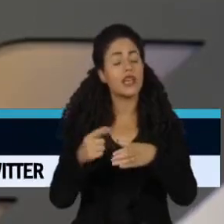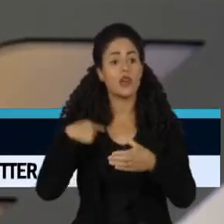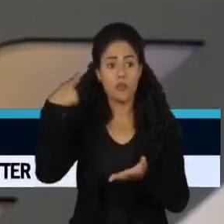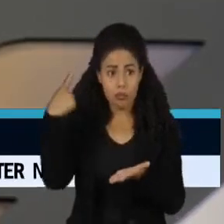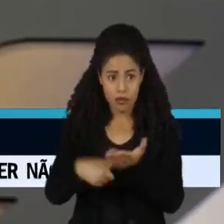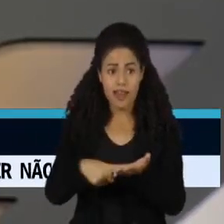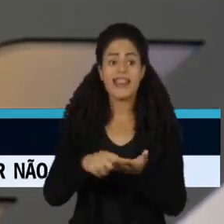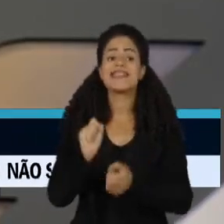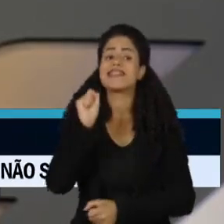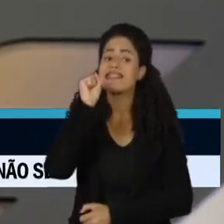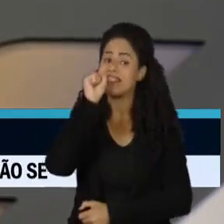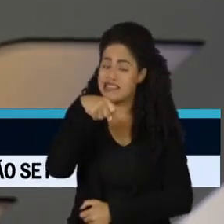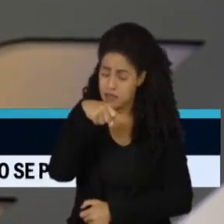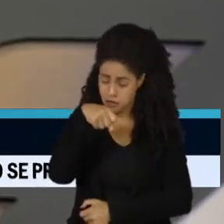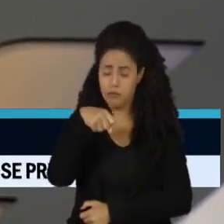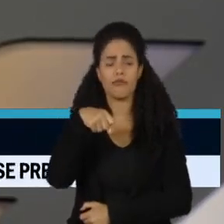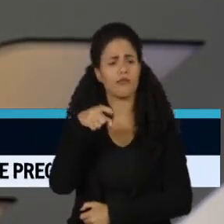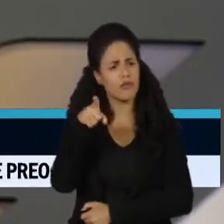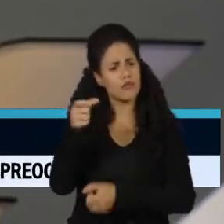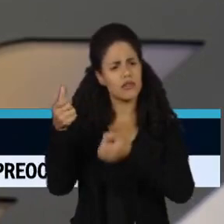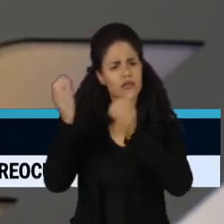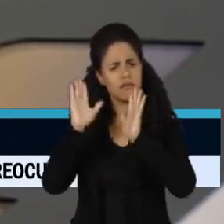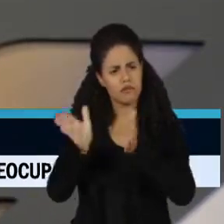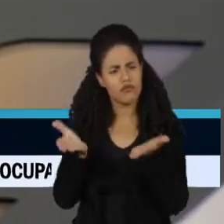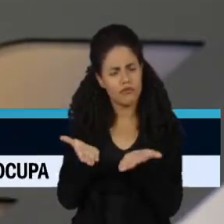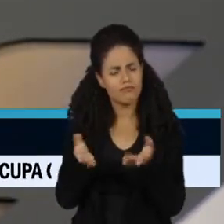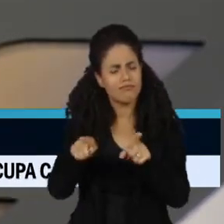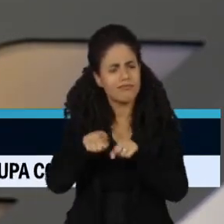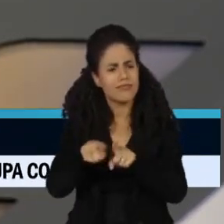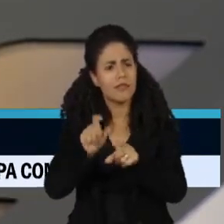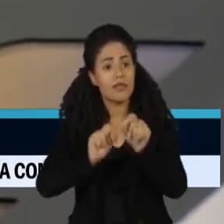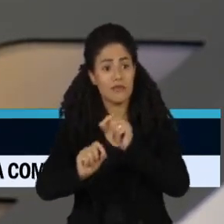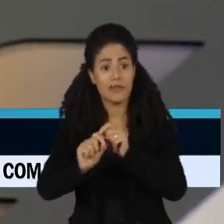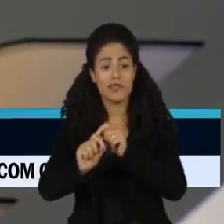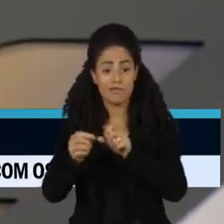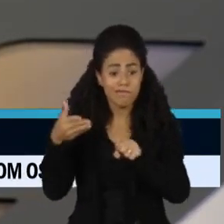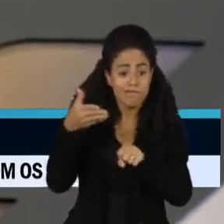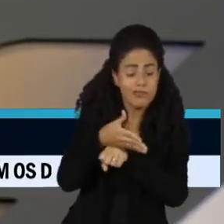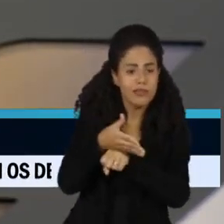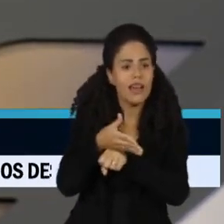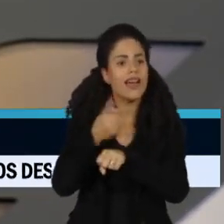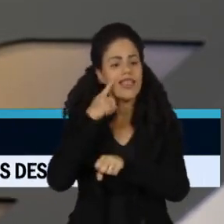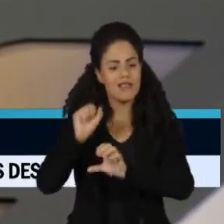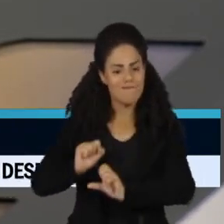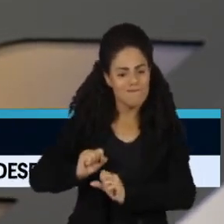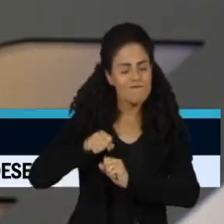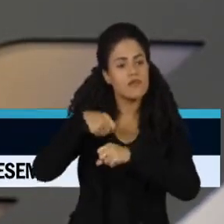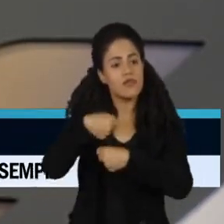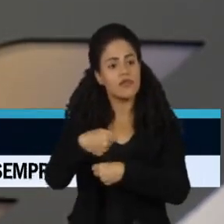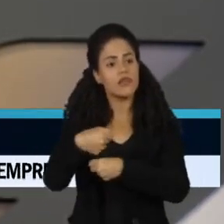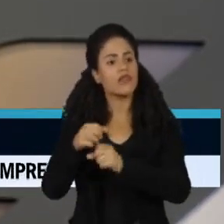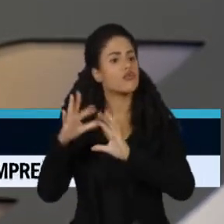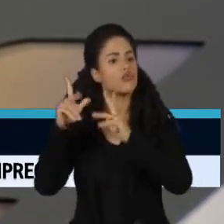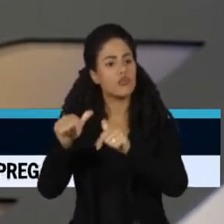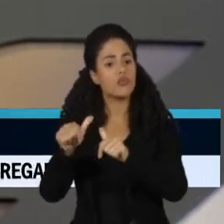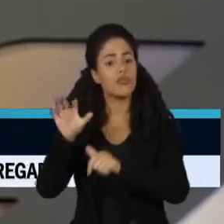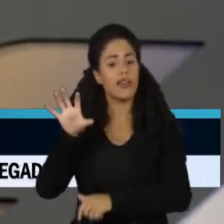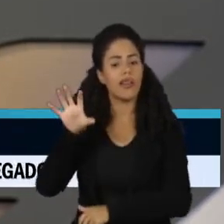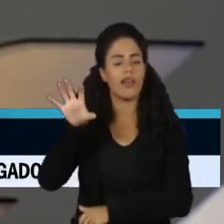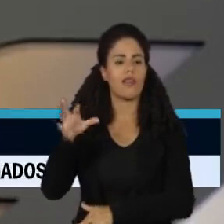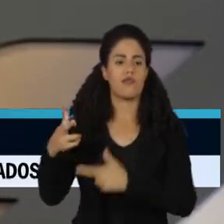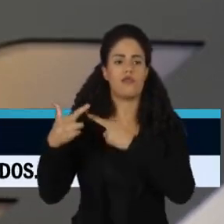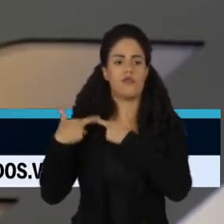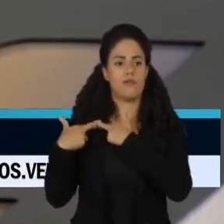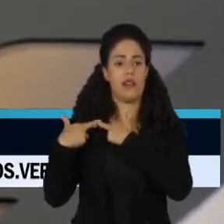desafio como você lida com uma instituição que tá para defender que é uma instituição de estado brasileiro Ela